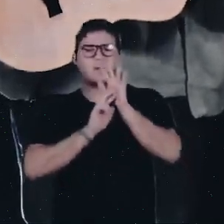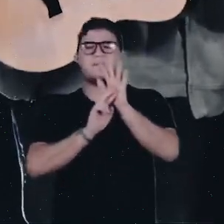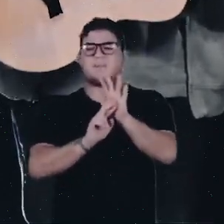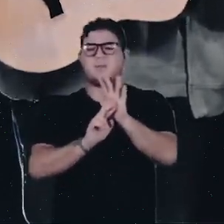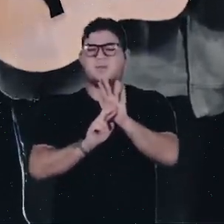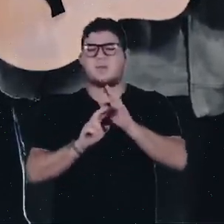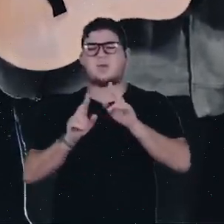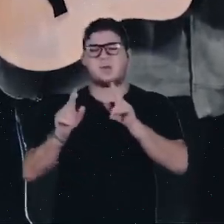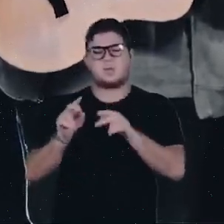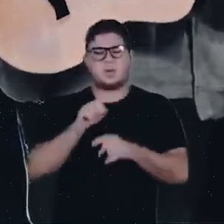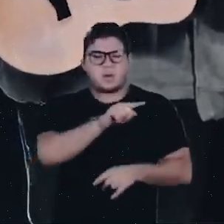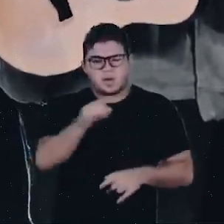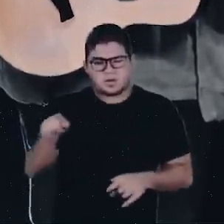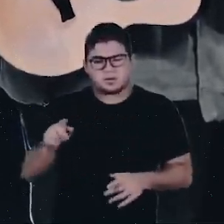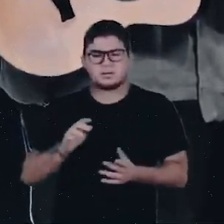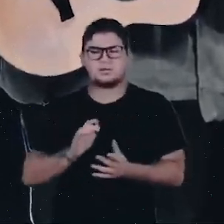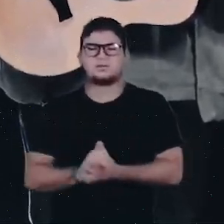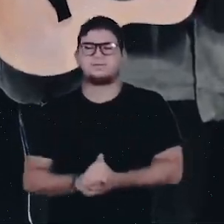para elas.